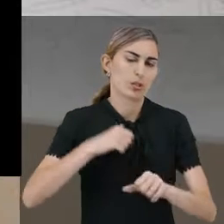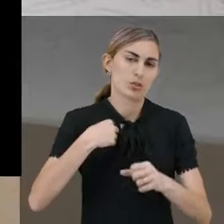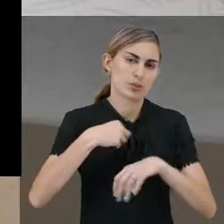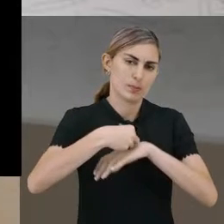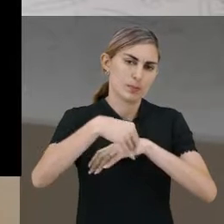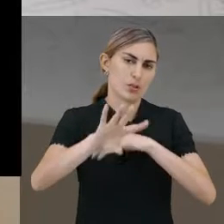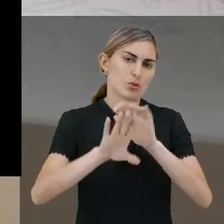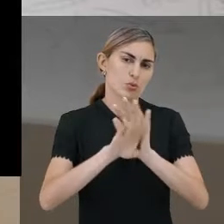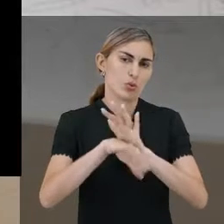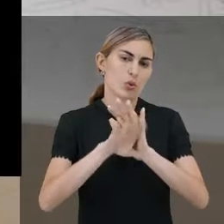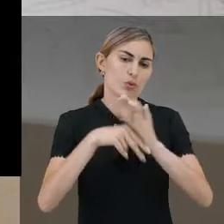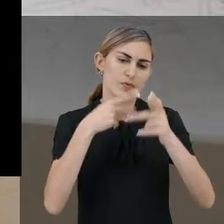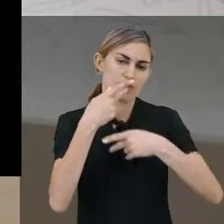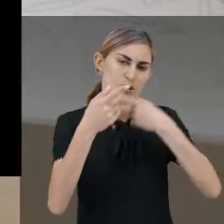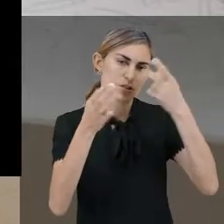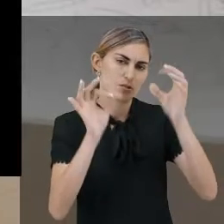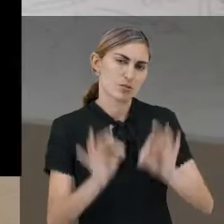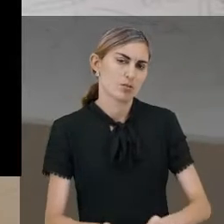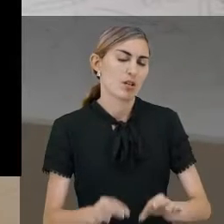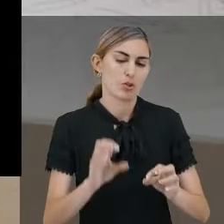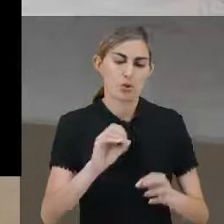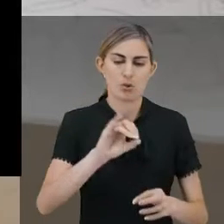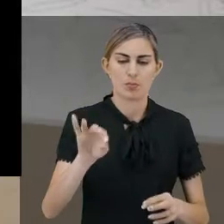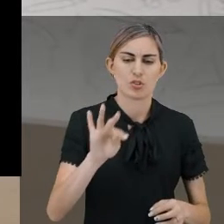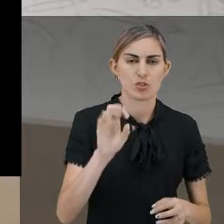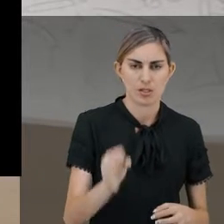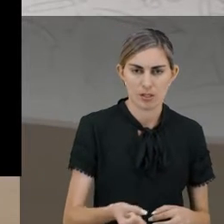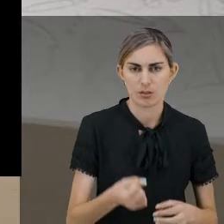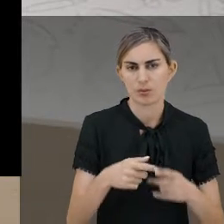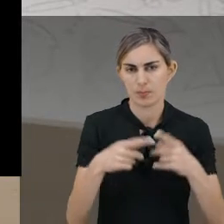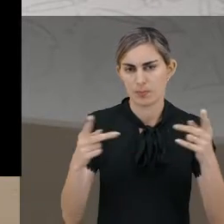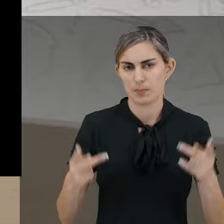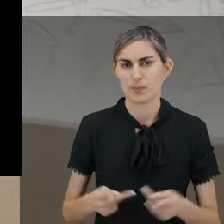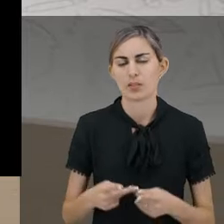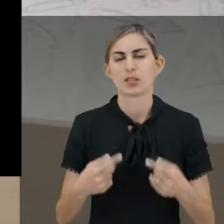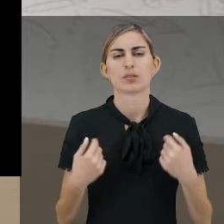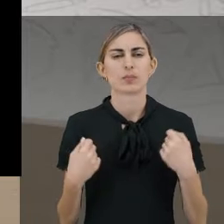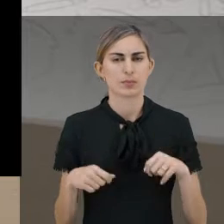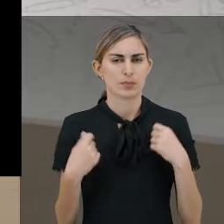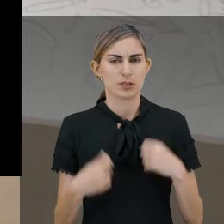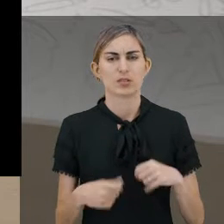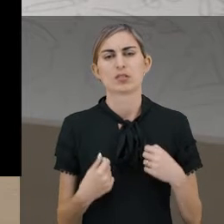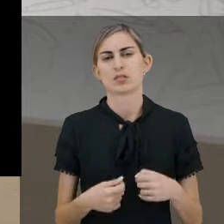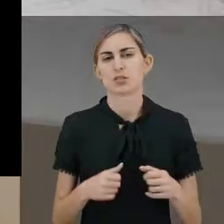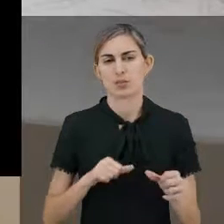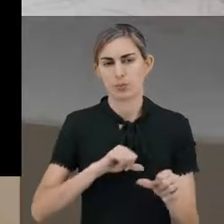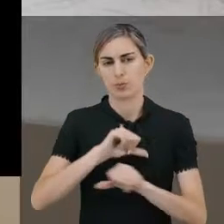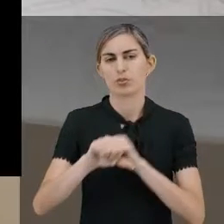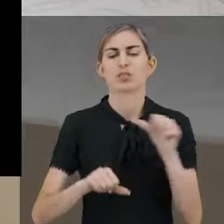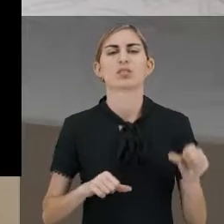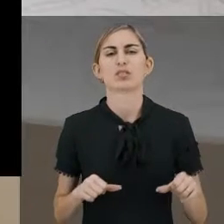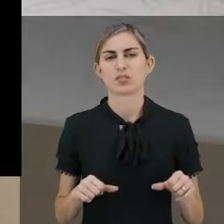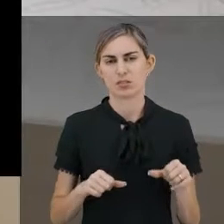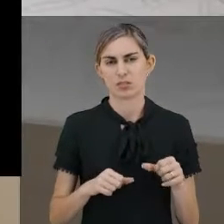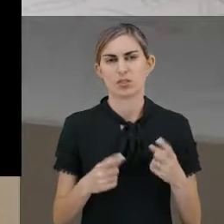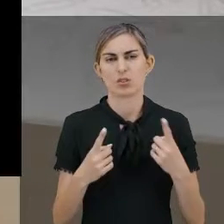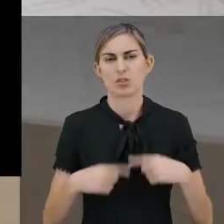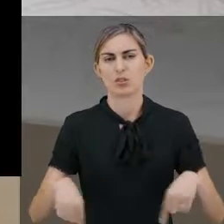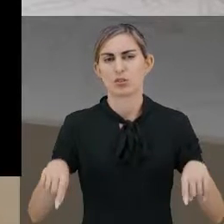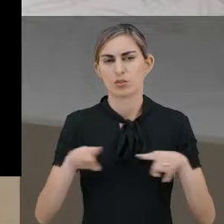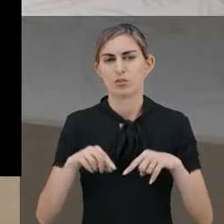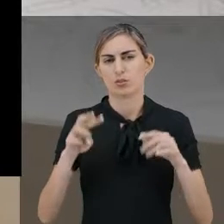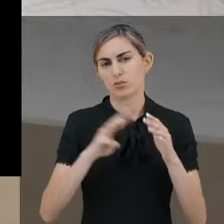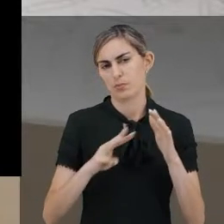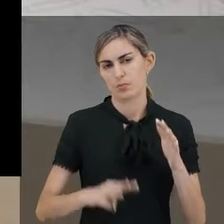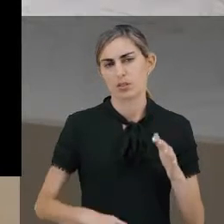o código dizendo exatamente qual é o objeto prato que desejamos que sofra alteração. O